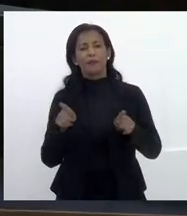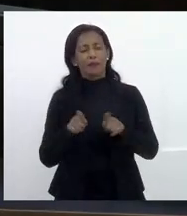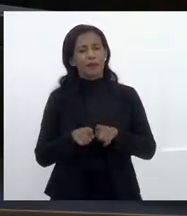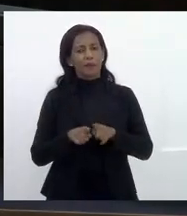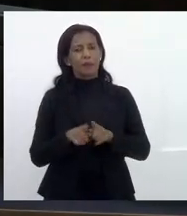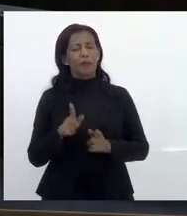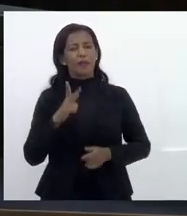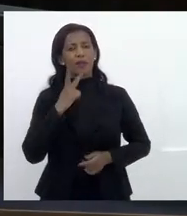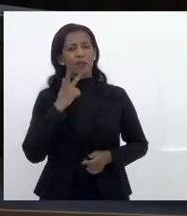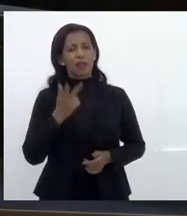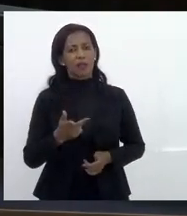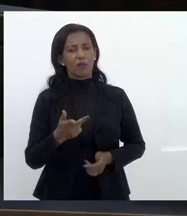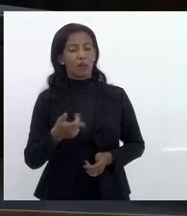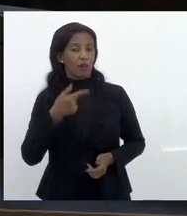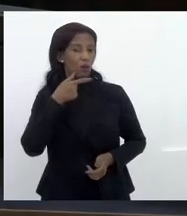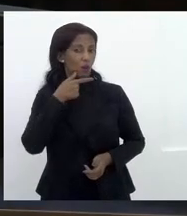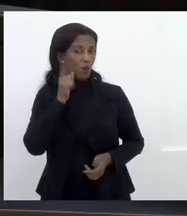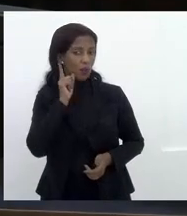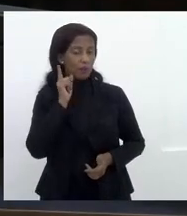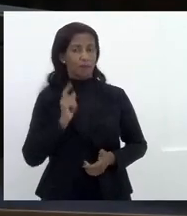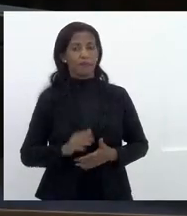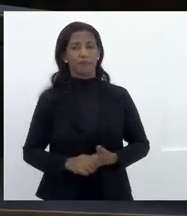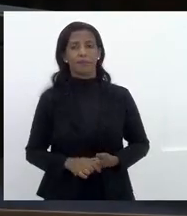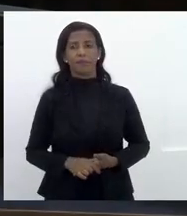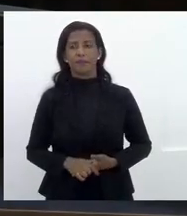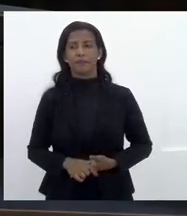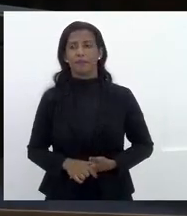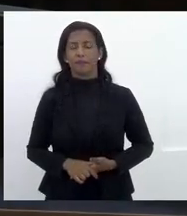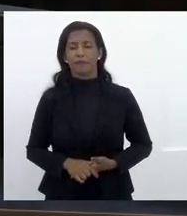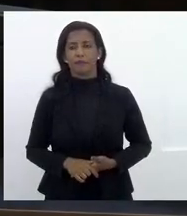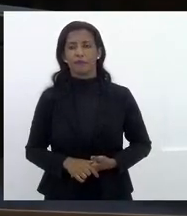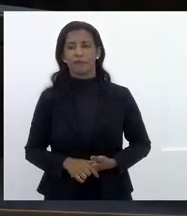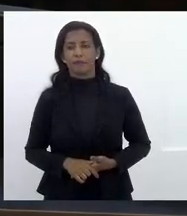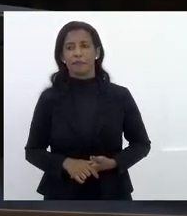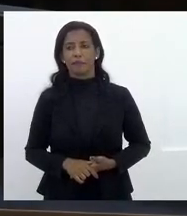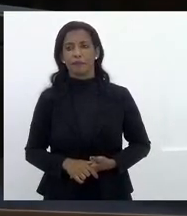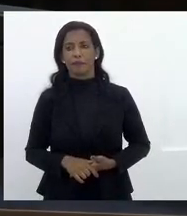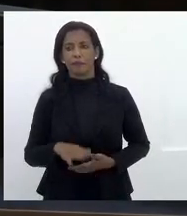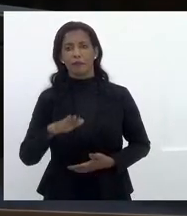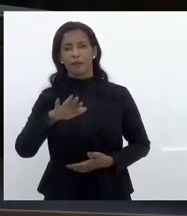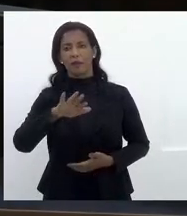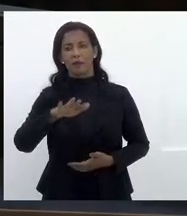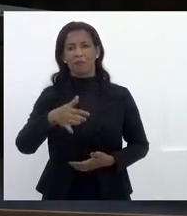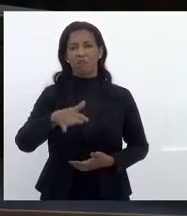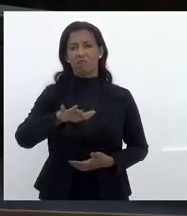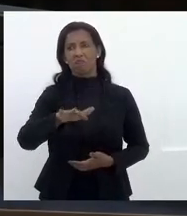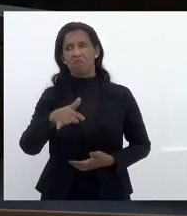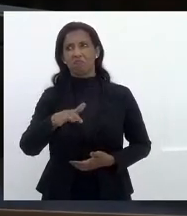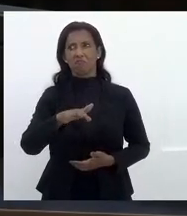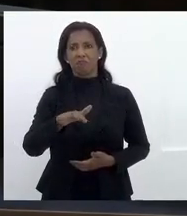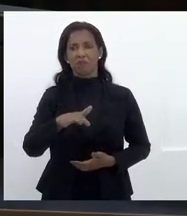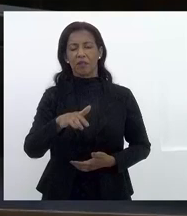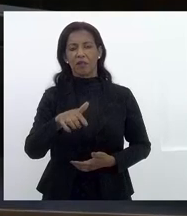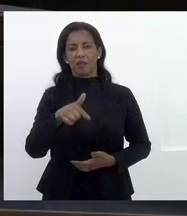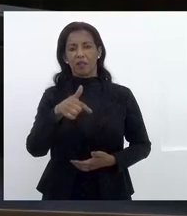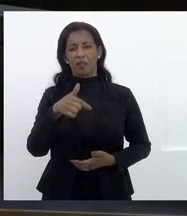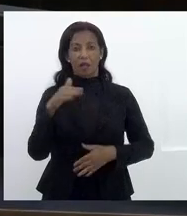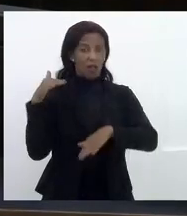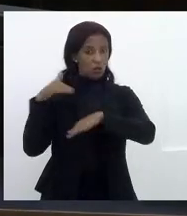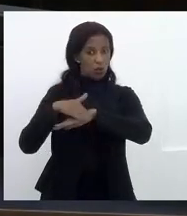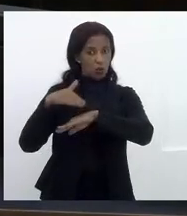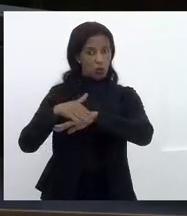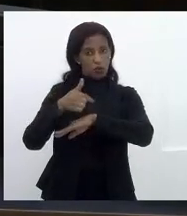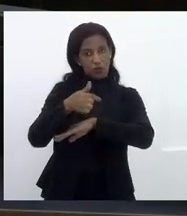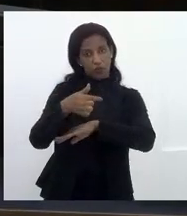dizer para vocês o seguinte ontem há mais ou menos as 23 24 horas da